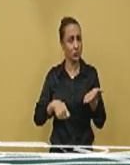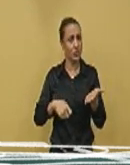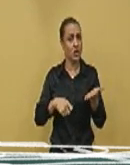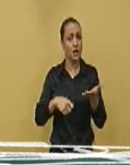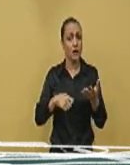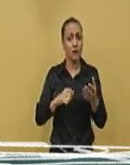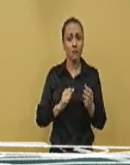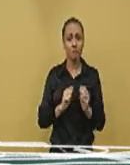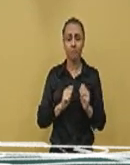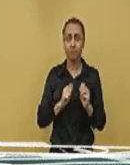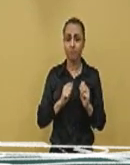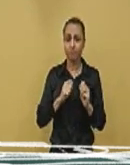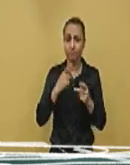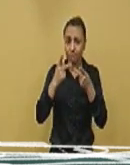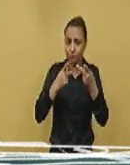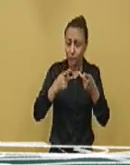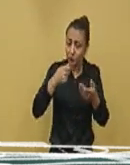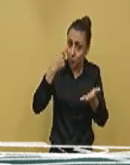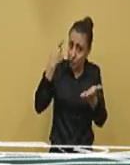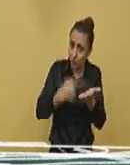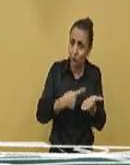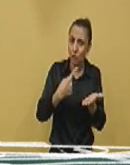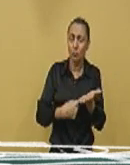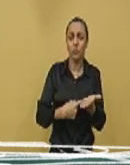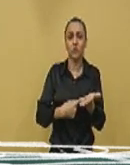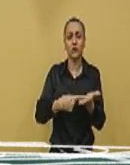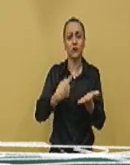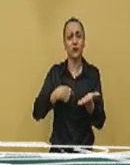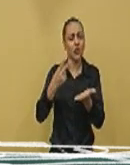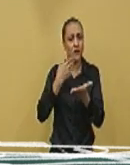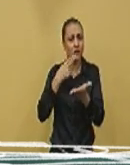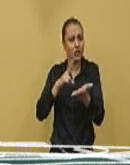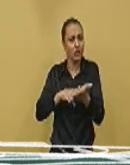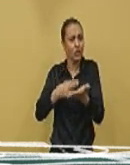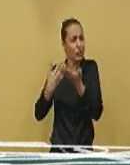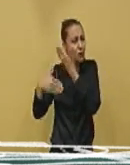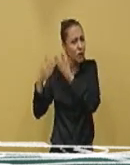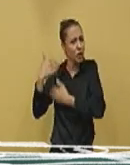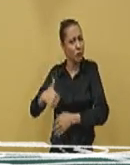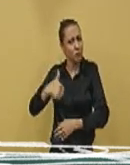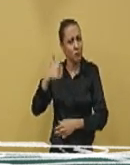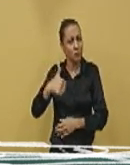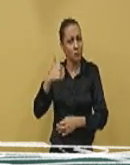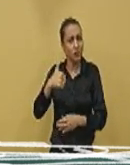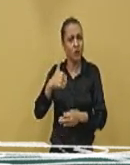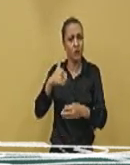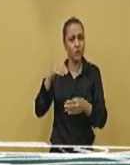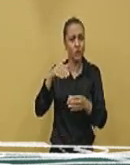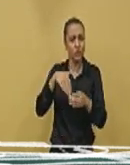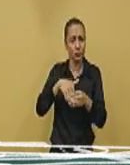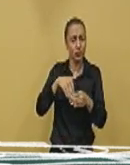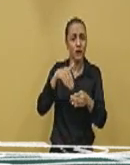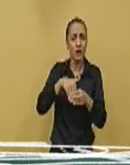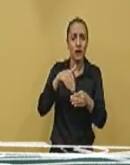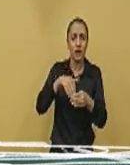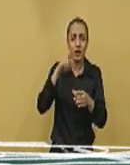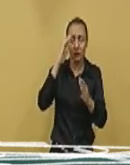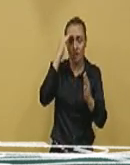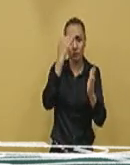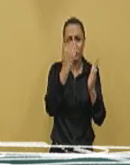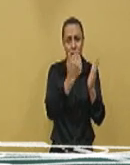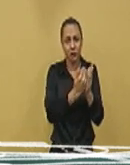Reforçando, inclusive, a carta compromisso que nós colocamos lá no primeiro dia de campanha, lá no nosso Facebook, né? De respeito